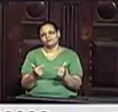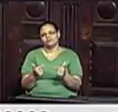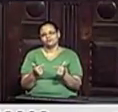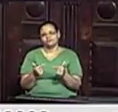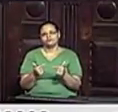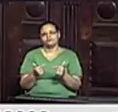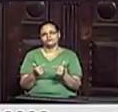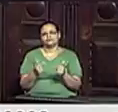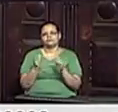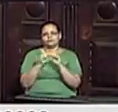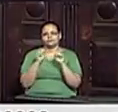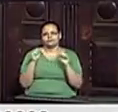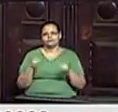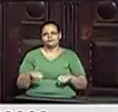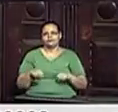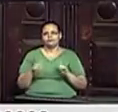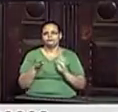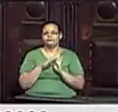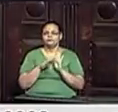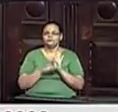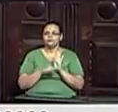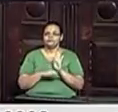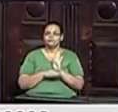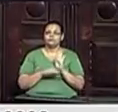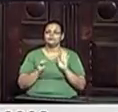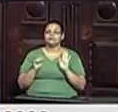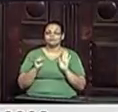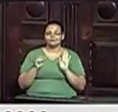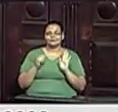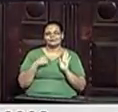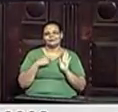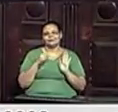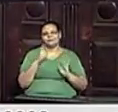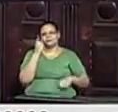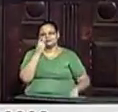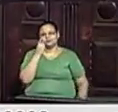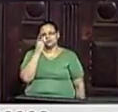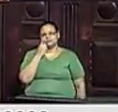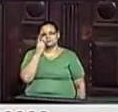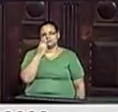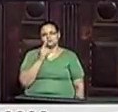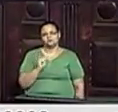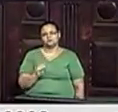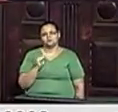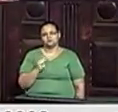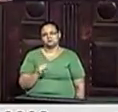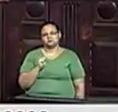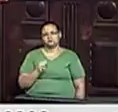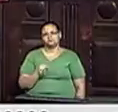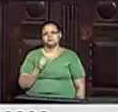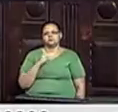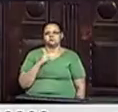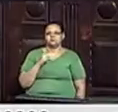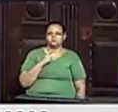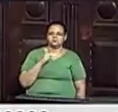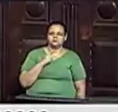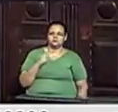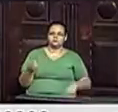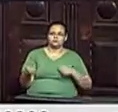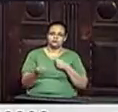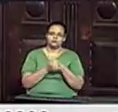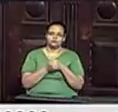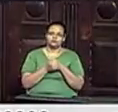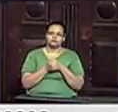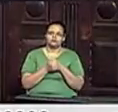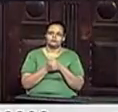um sistema de lista fechada para que os parlamentares possam estar